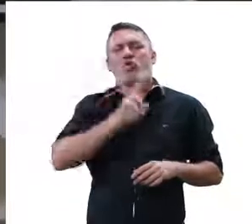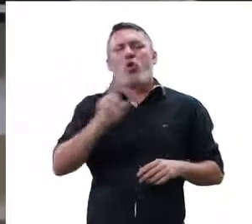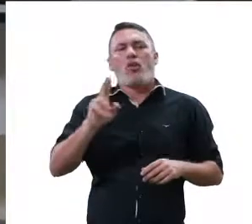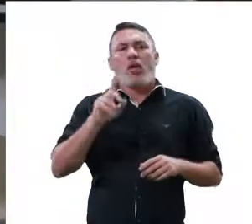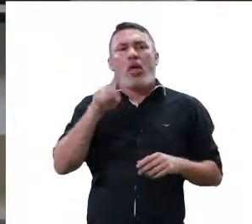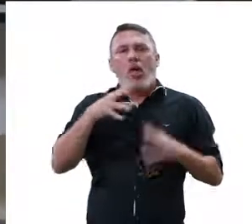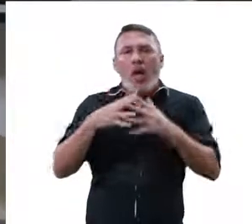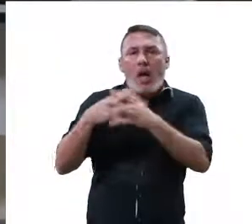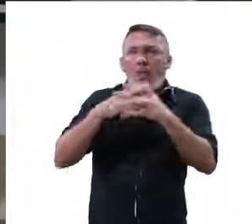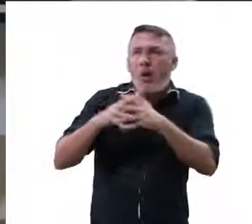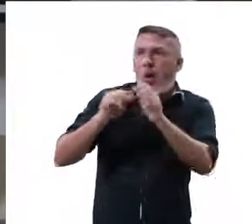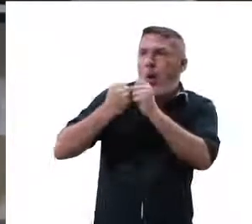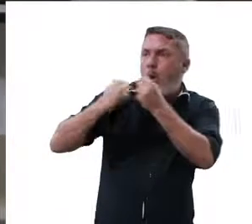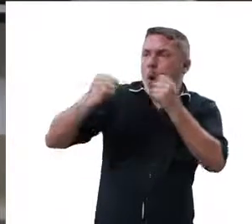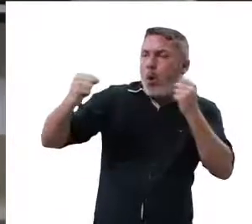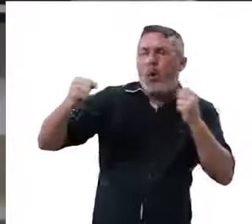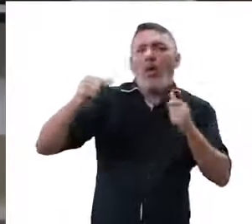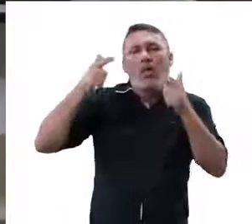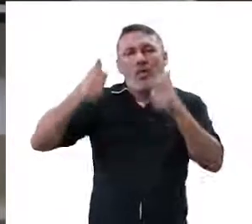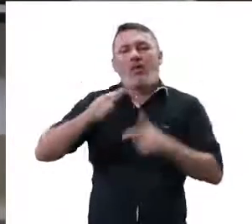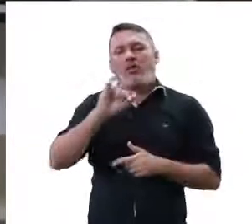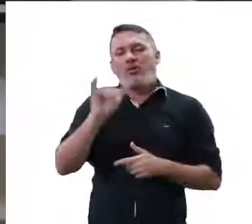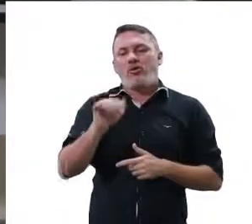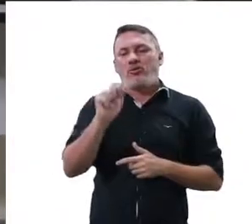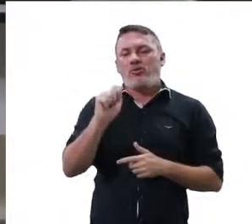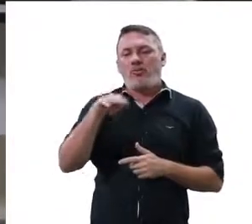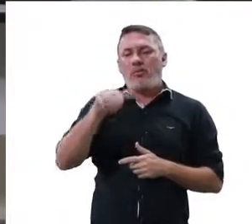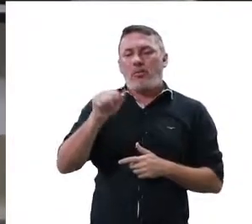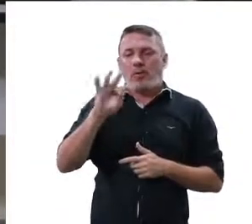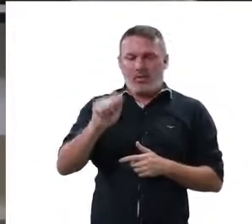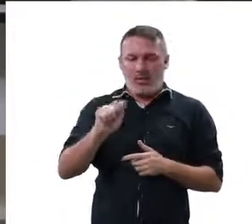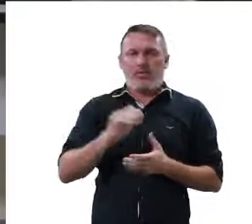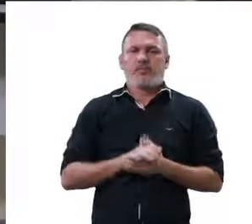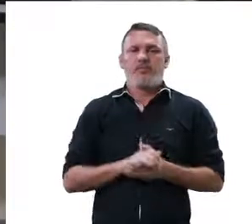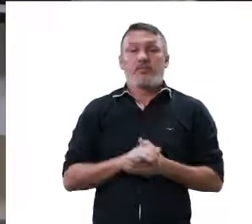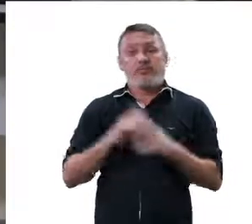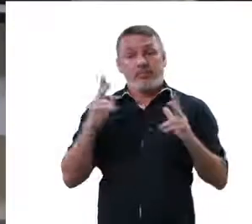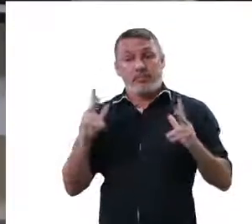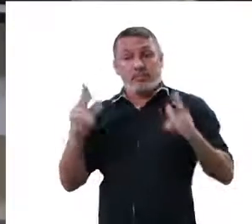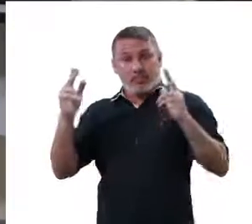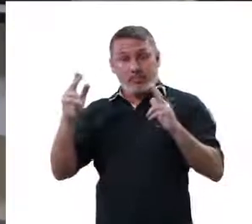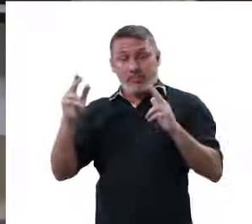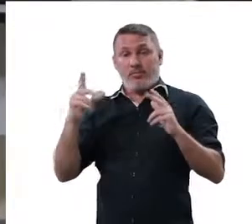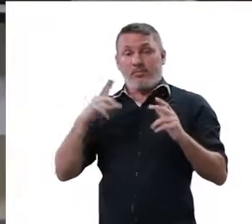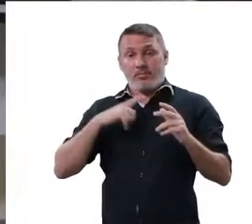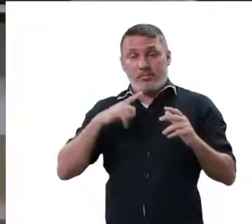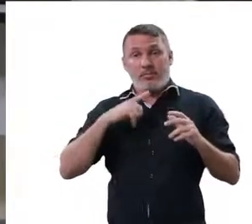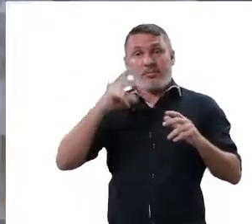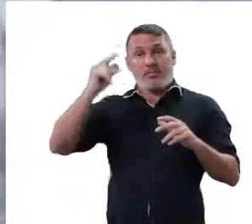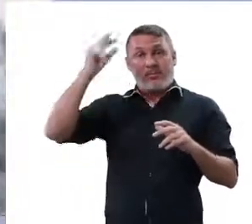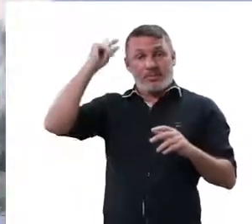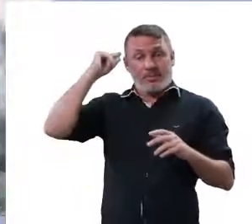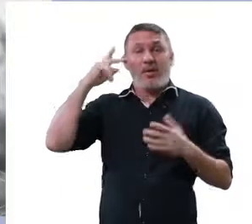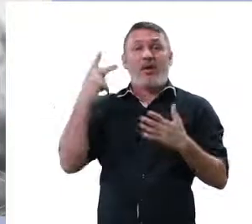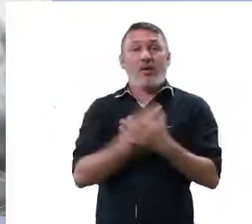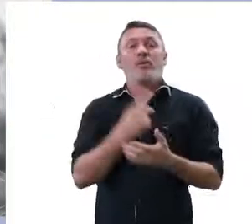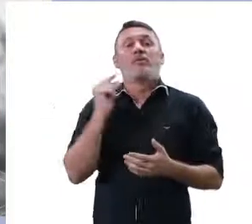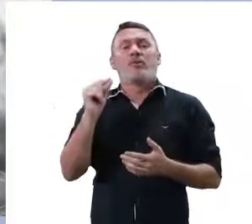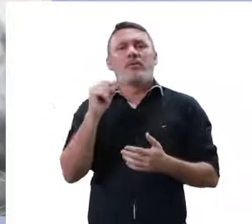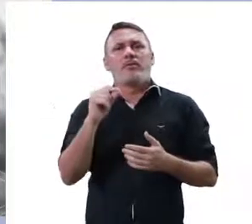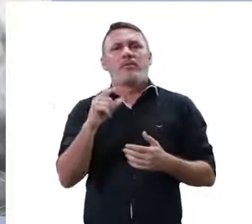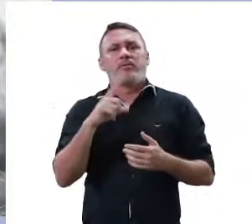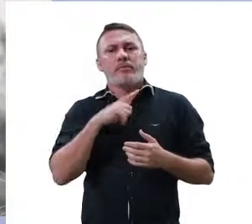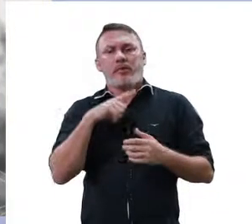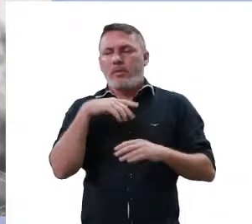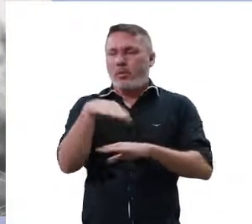aos caminhões muito grandes. Né? Então ele está colocando aqui, ó, antigamente nem só existia tantas pontes sobre os rios,